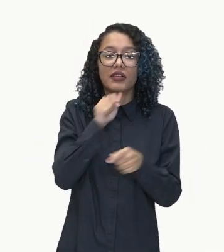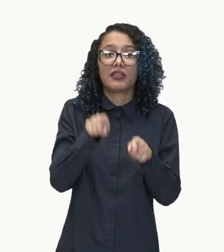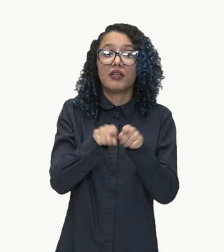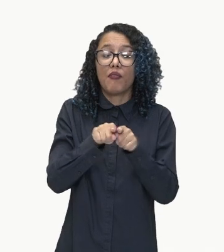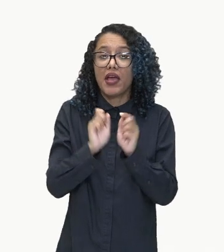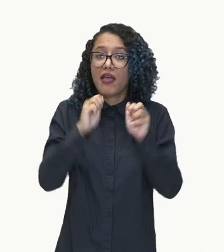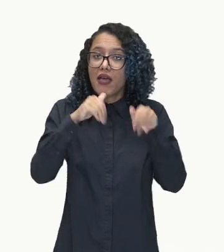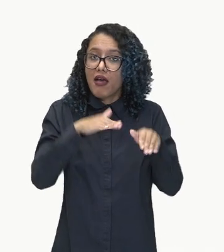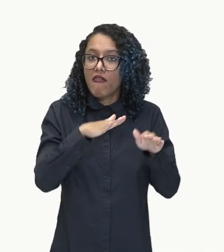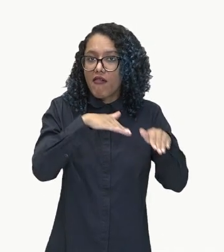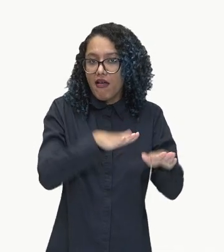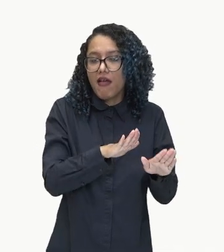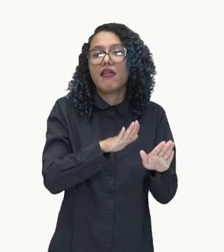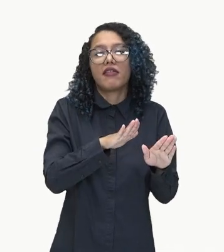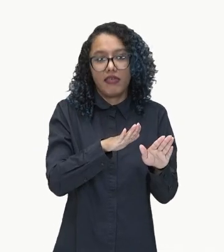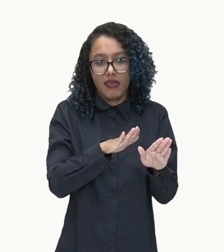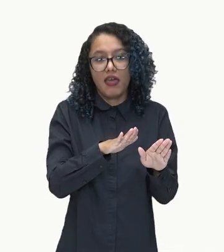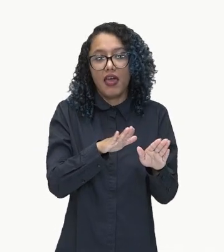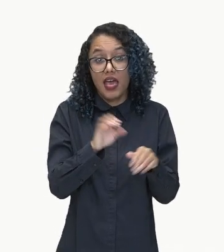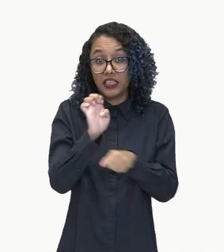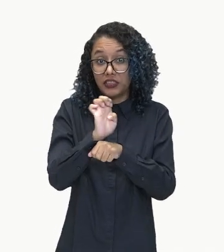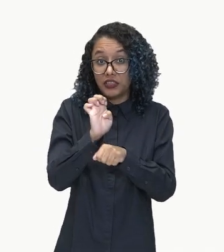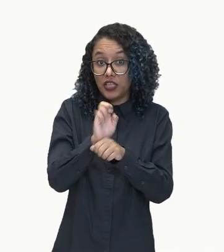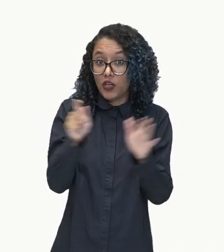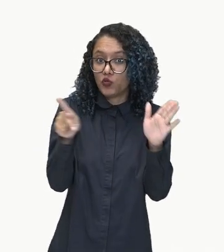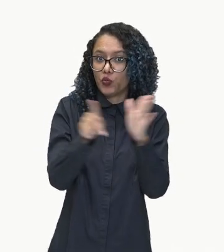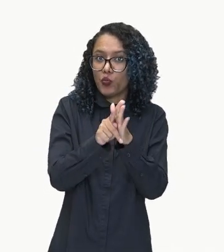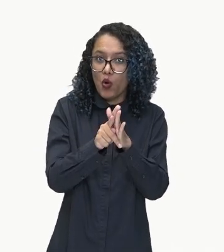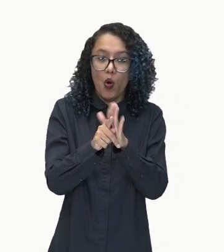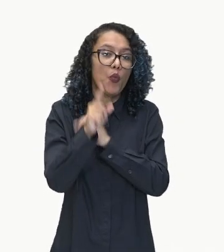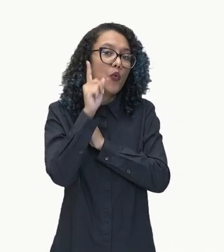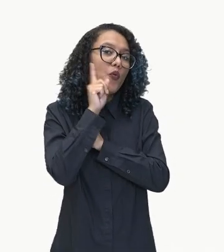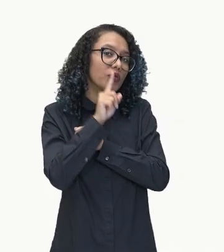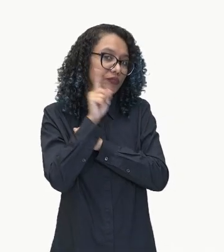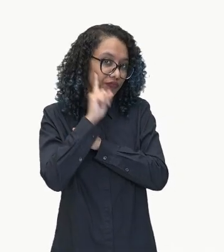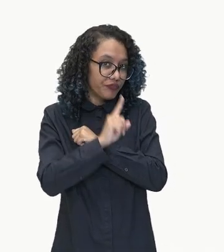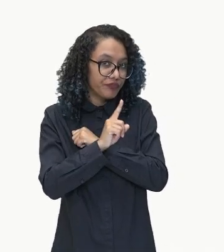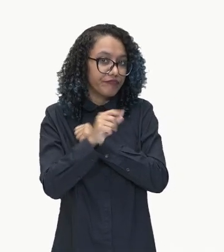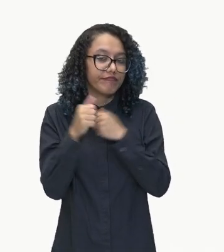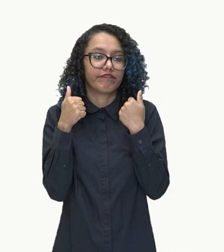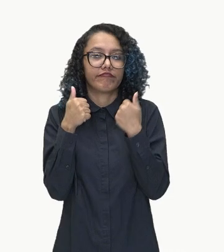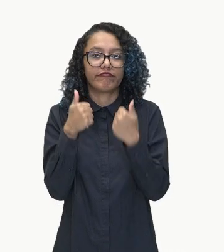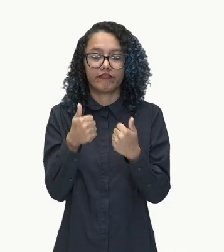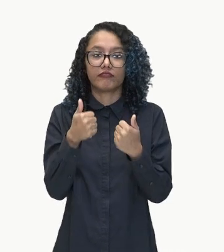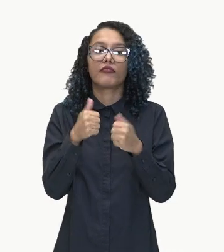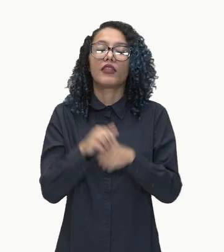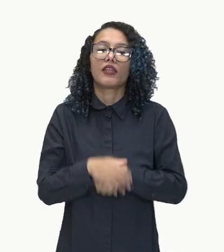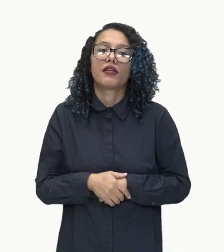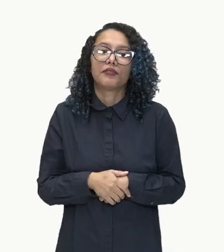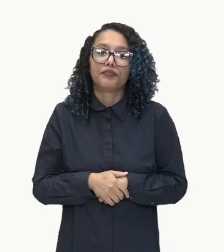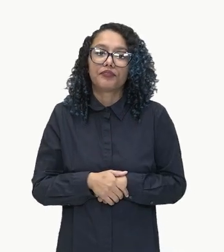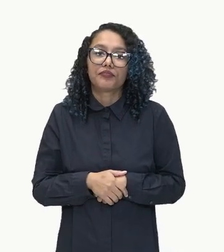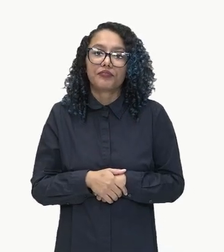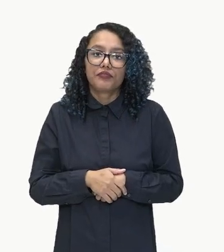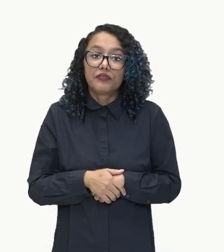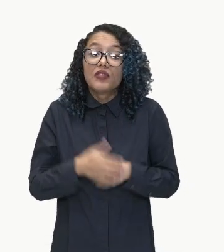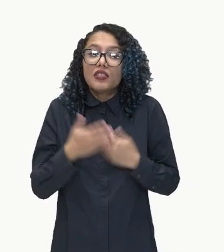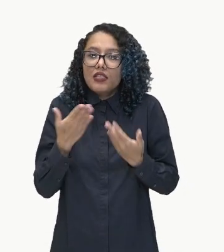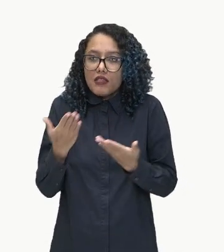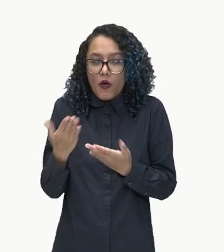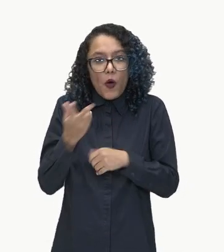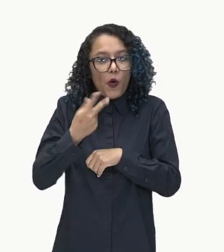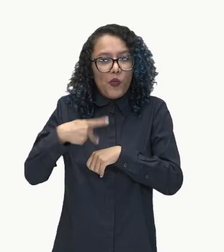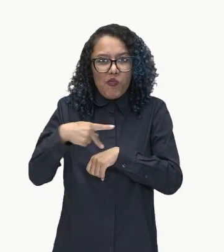ser estados, né, dos Estados Unidos da América, ok? Sendo uma grande potência,